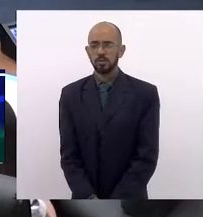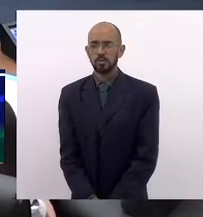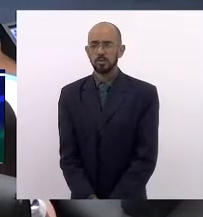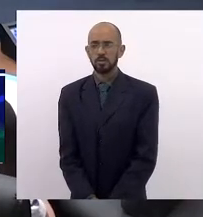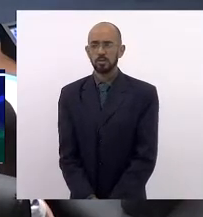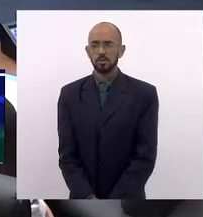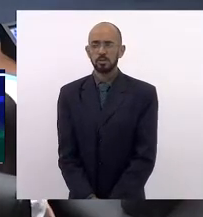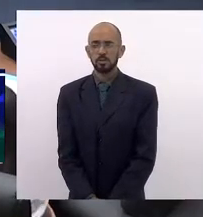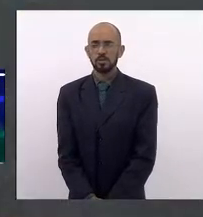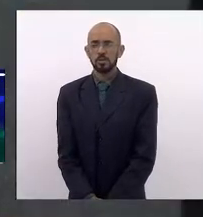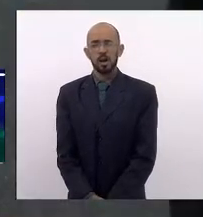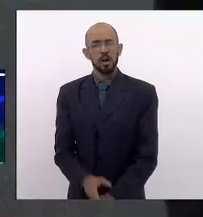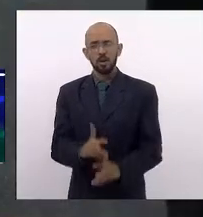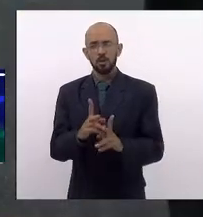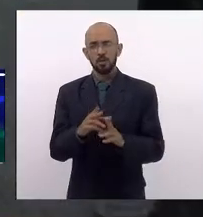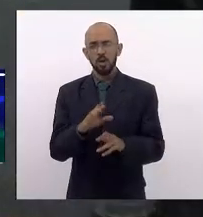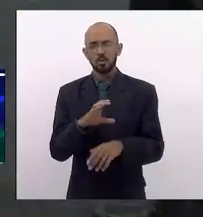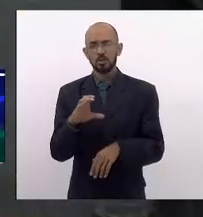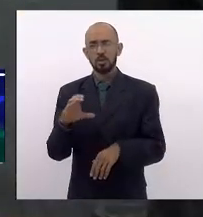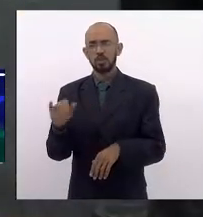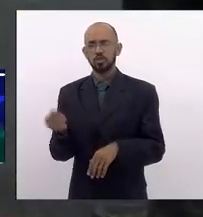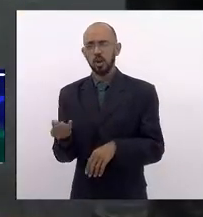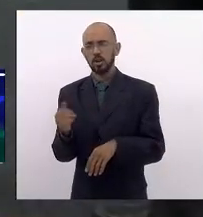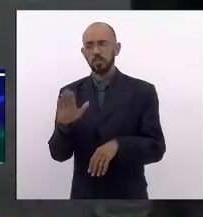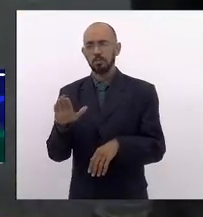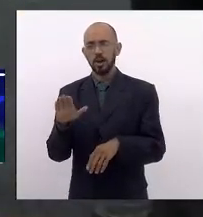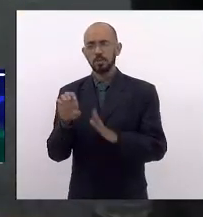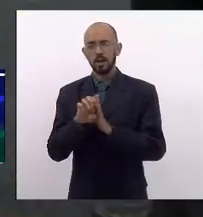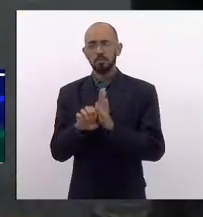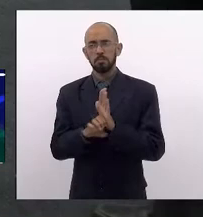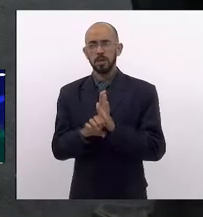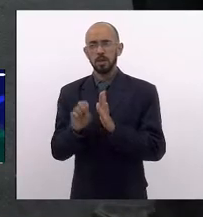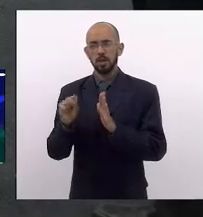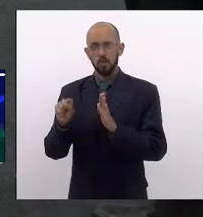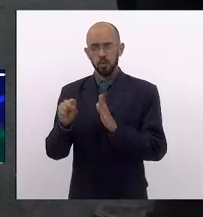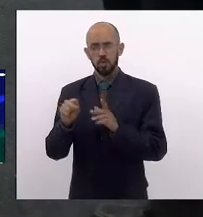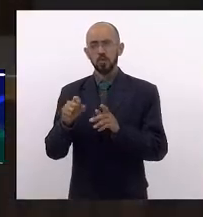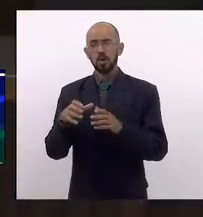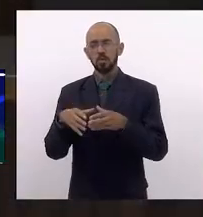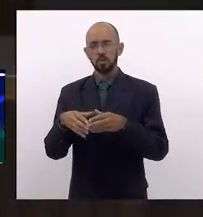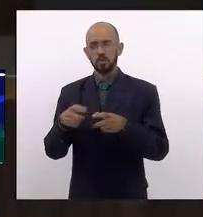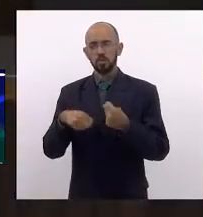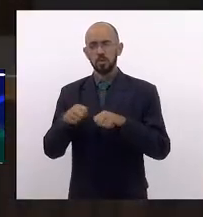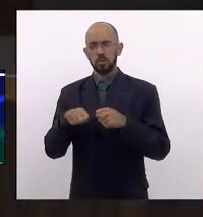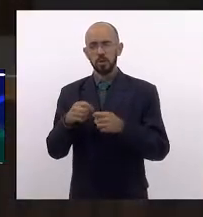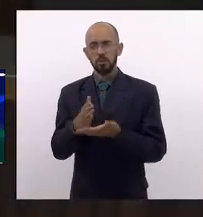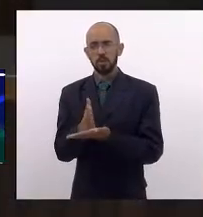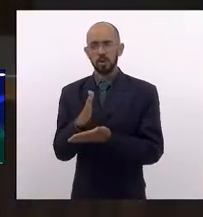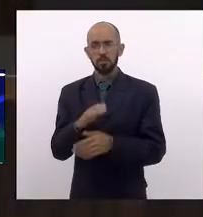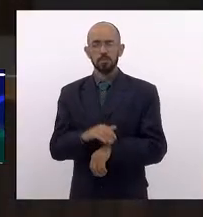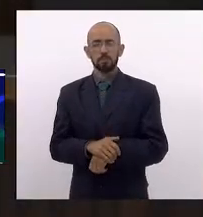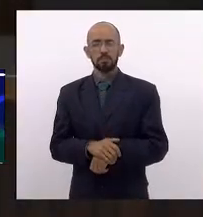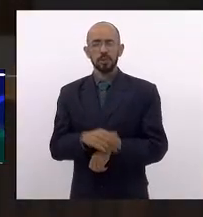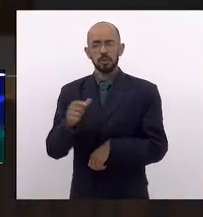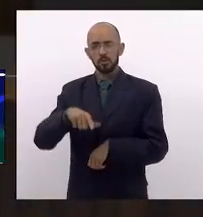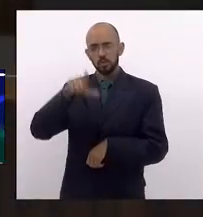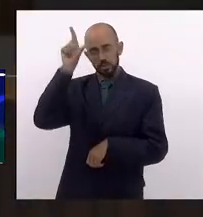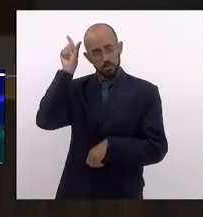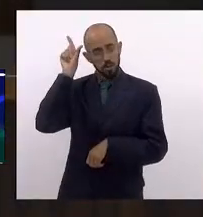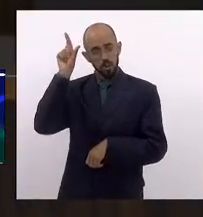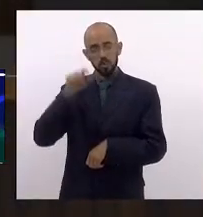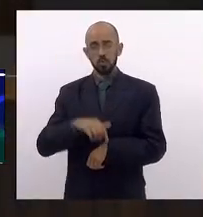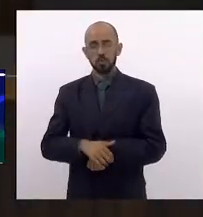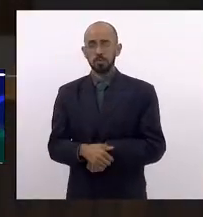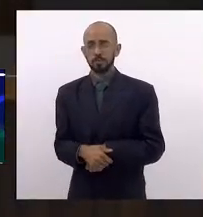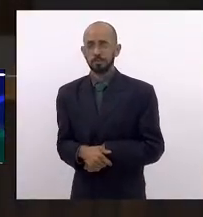o parecer é a Idêntica da ccj é certo pela Emenda oito que começou a economia a prova também ela começou a tributação Deputado Luiz Paulo